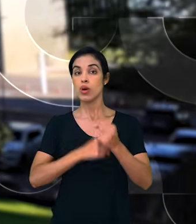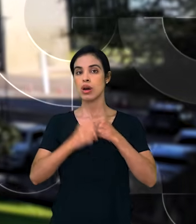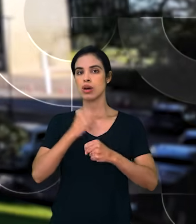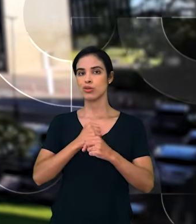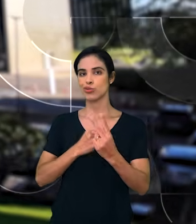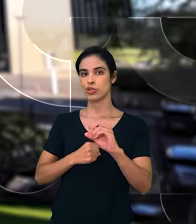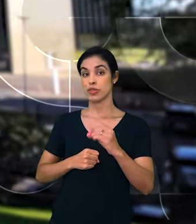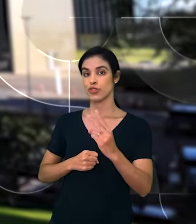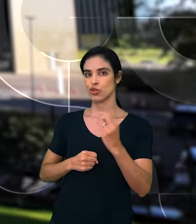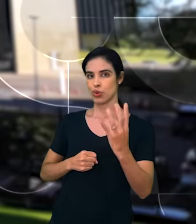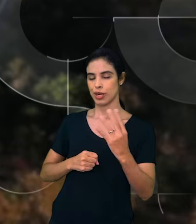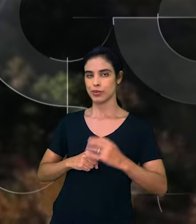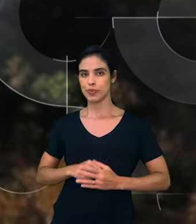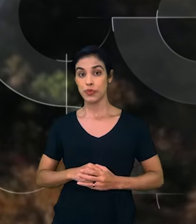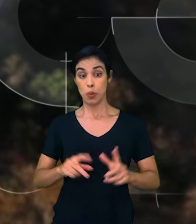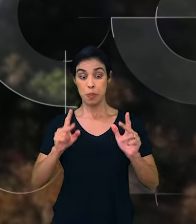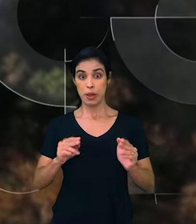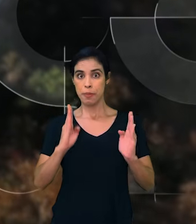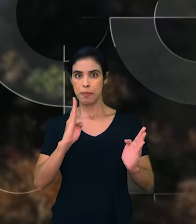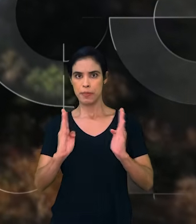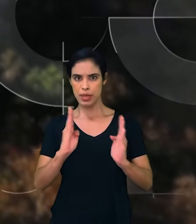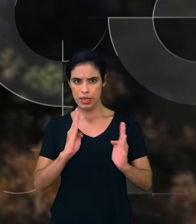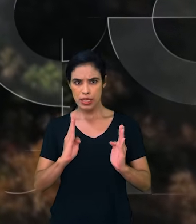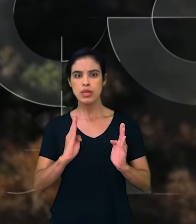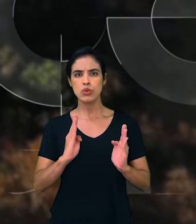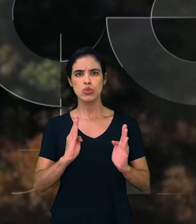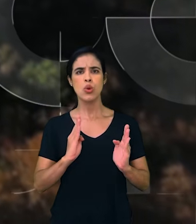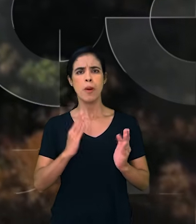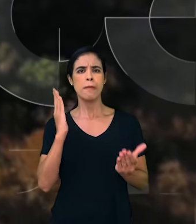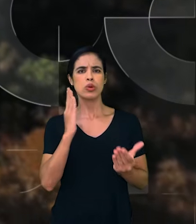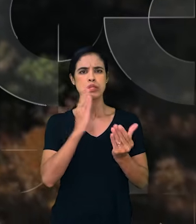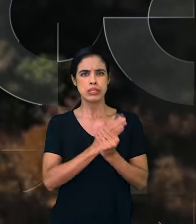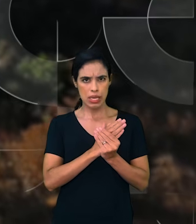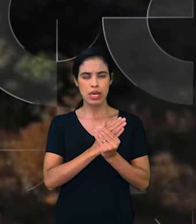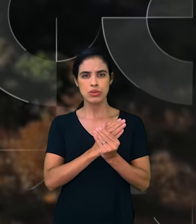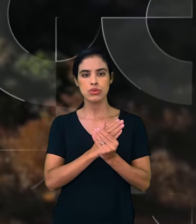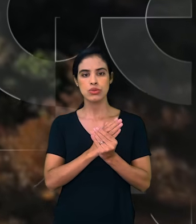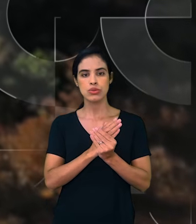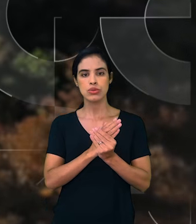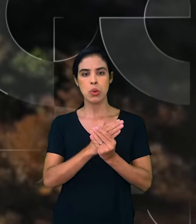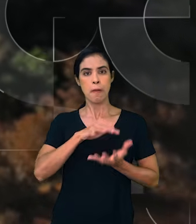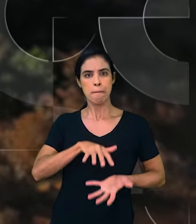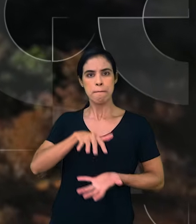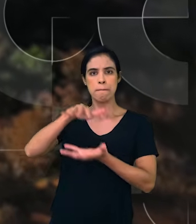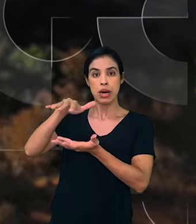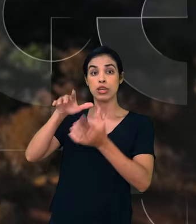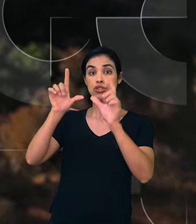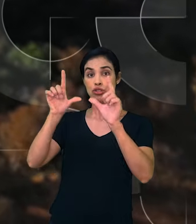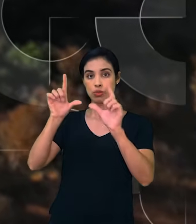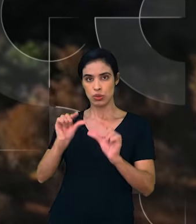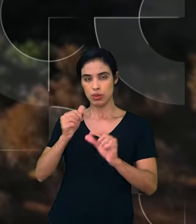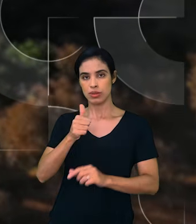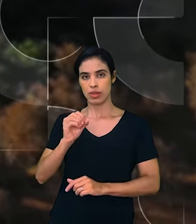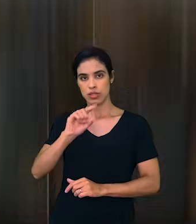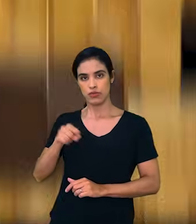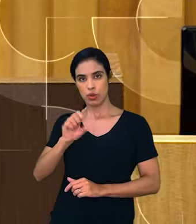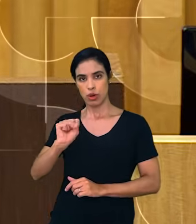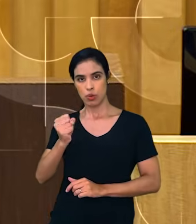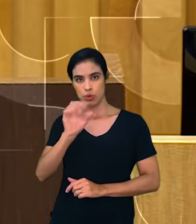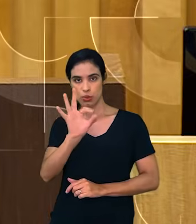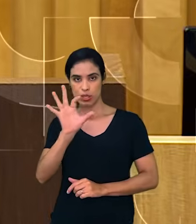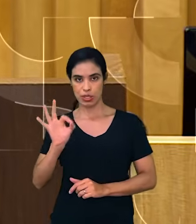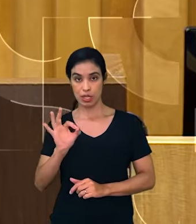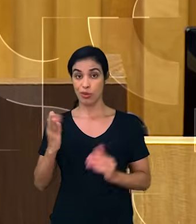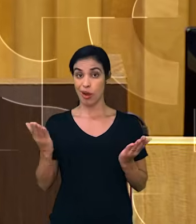a 2024. No mesmo período, houve ainda uma redução de 10,8% de processos recebidos.